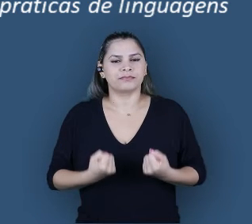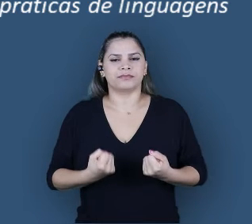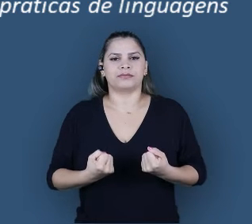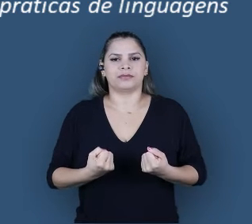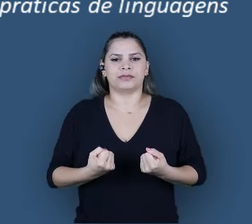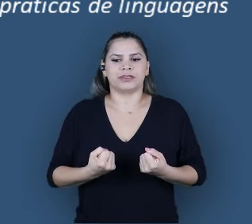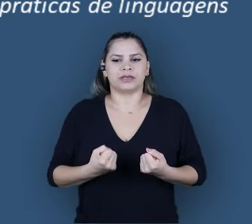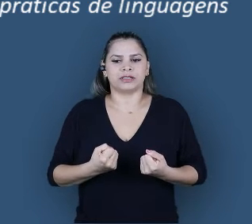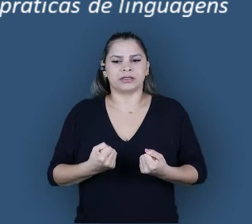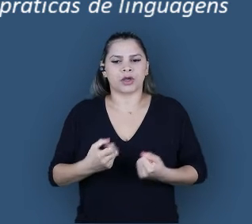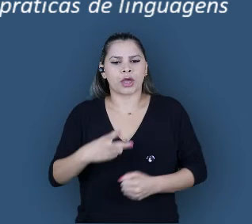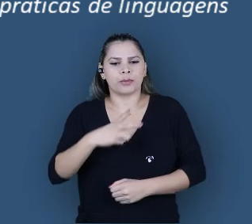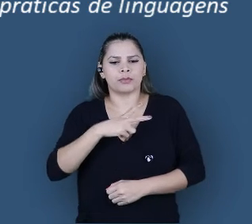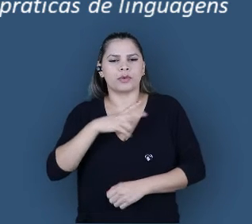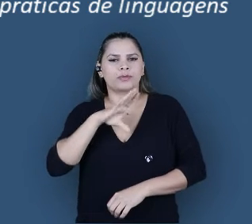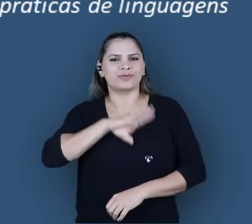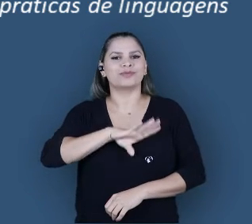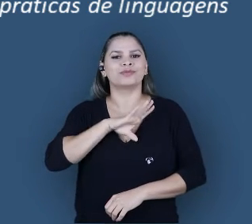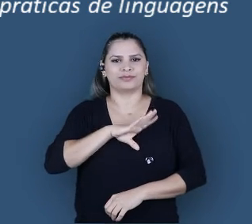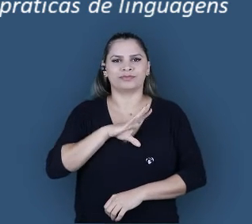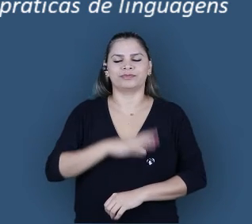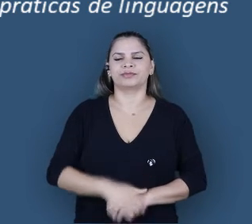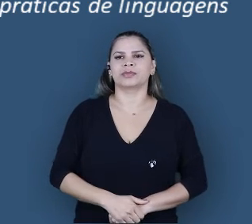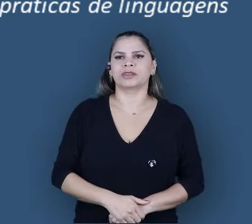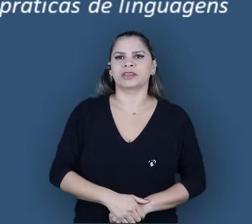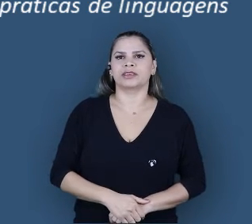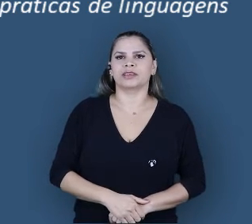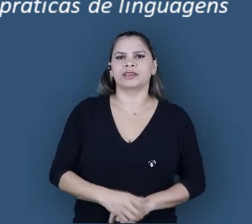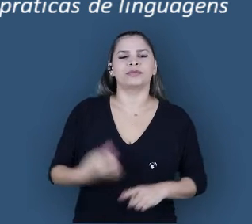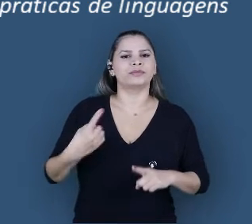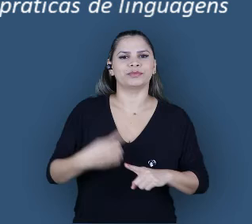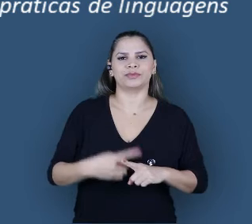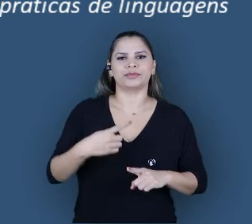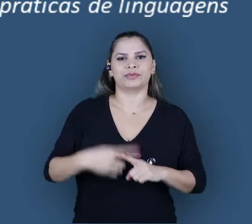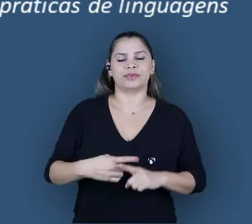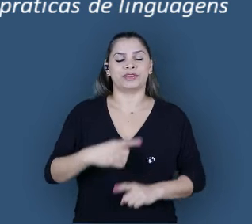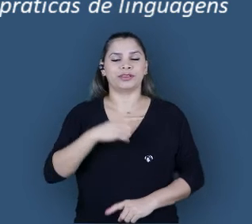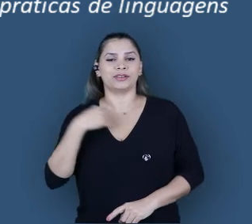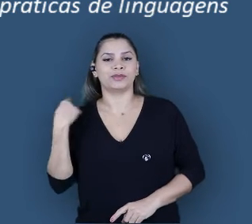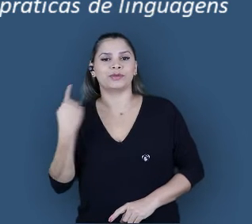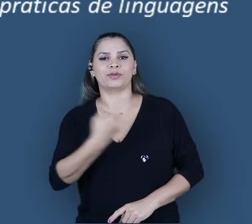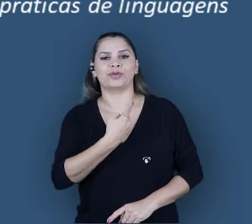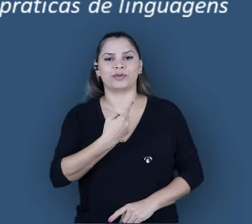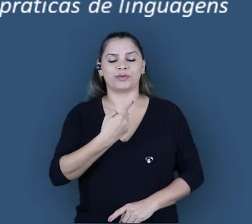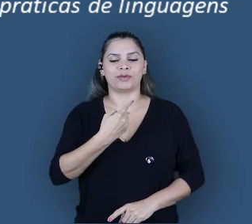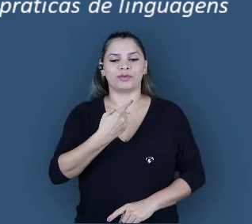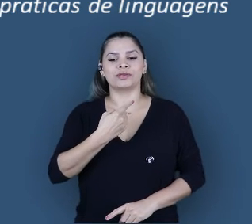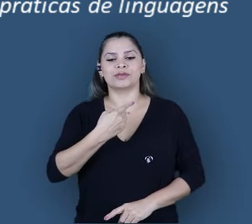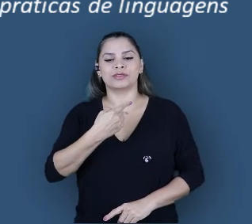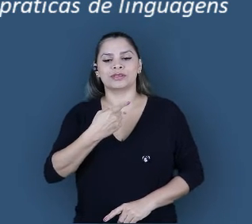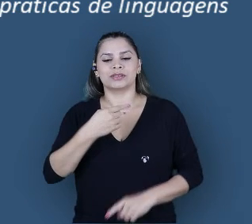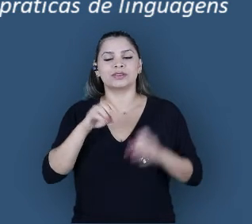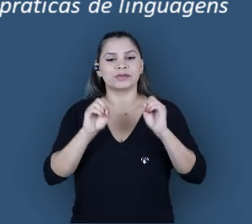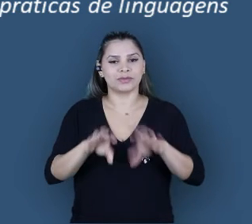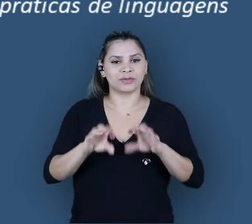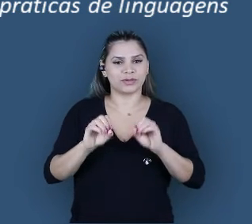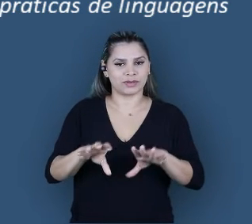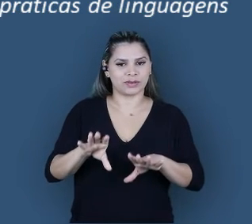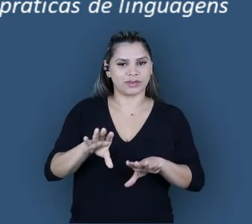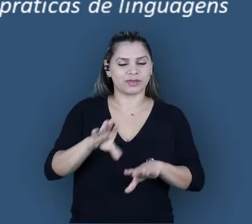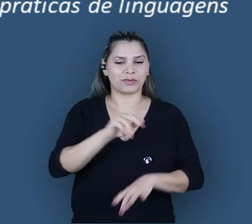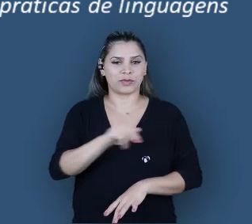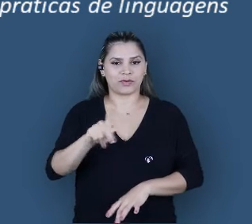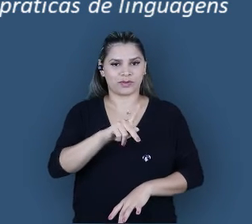né, nós que somos professores de língua portuguesa, que esse peso ele recai bastante para a nossa área, para o nosso